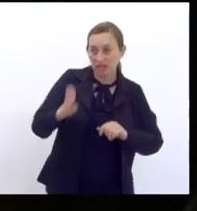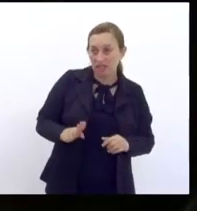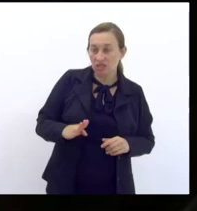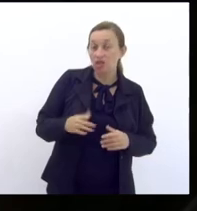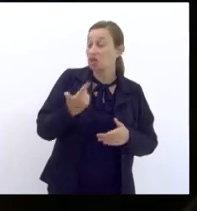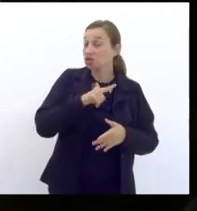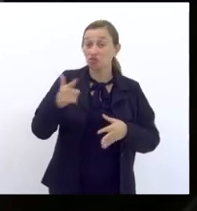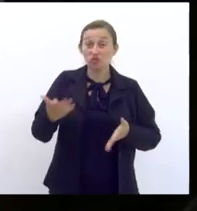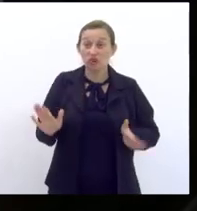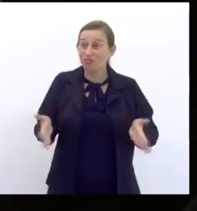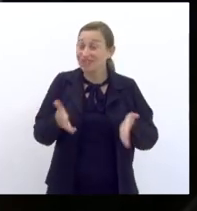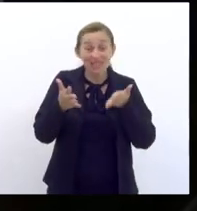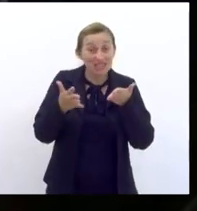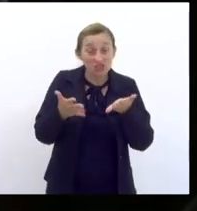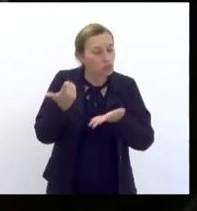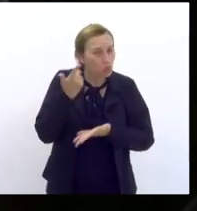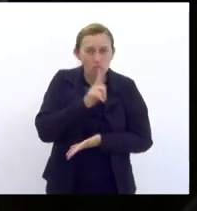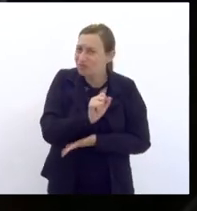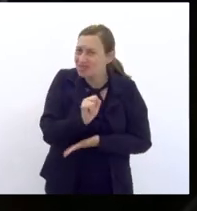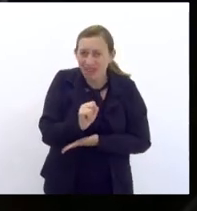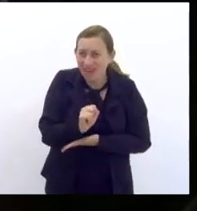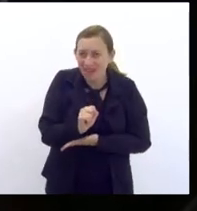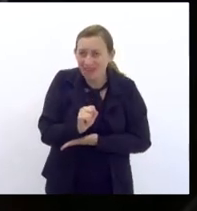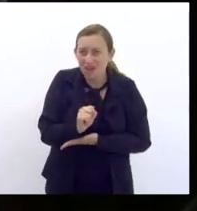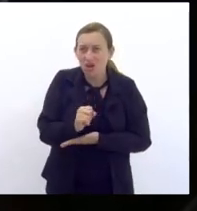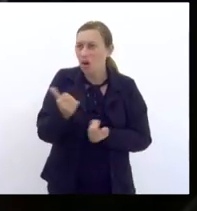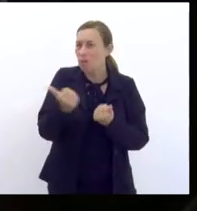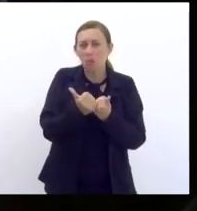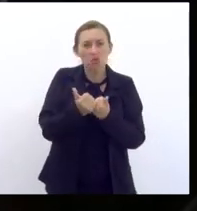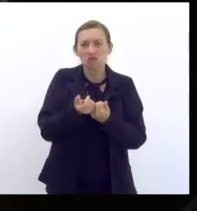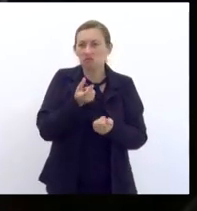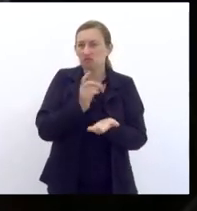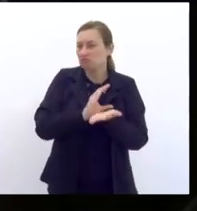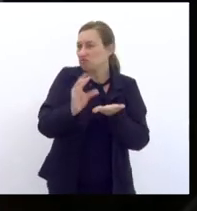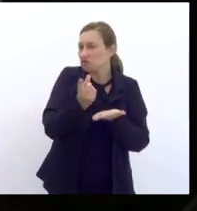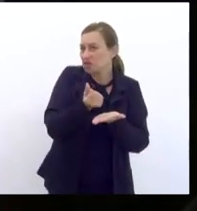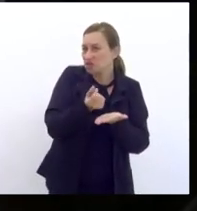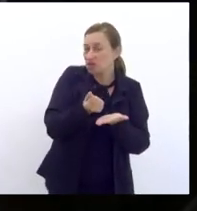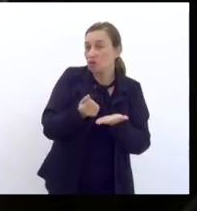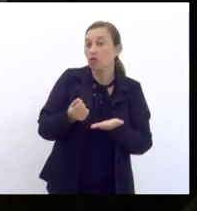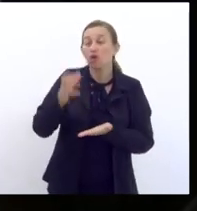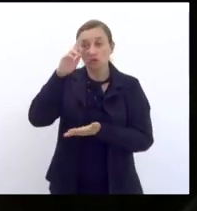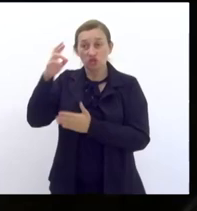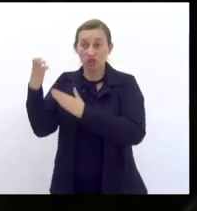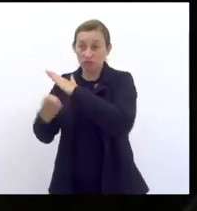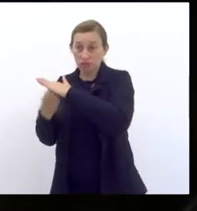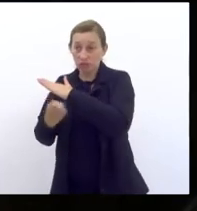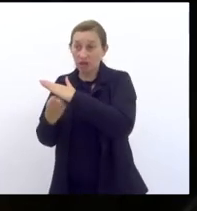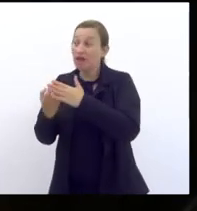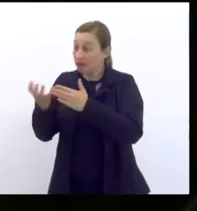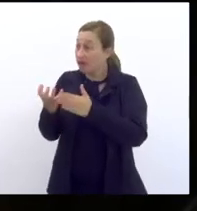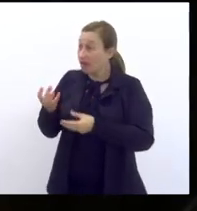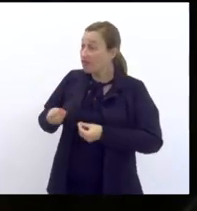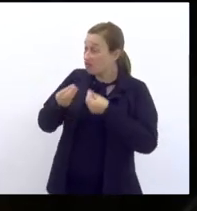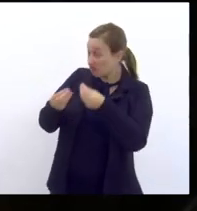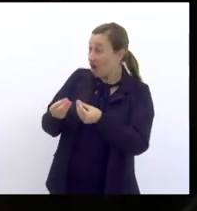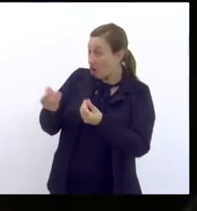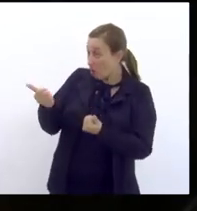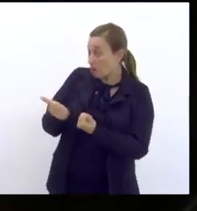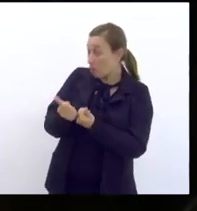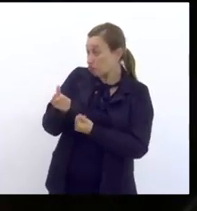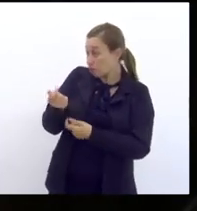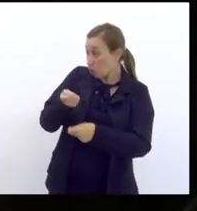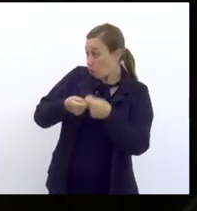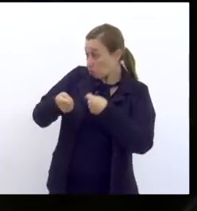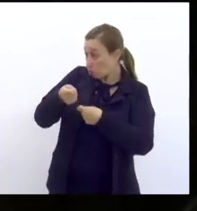tiver me incentivo você não consegue nenhum tipo de financeiro o empresário quer dar o aporte econômico